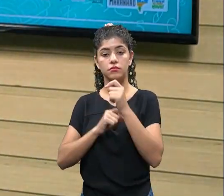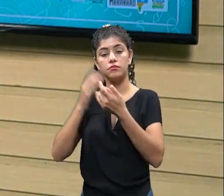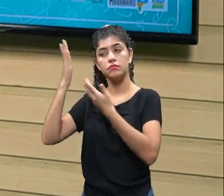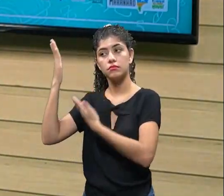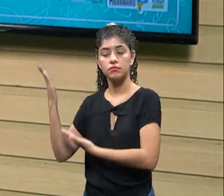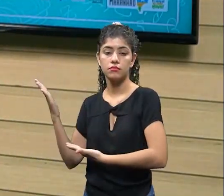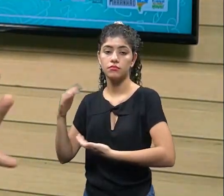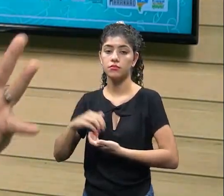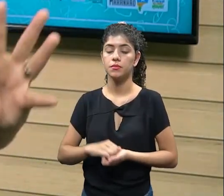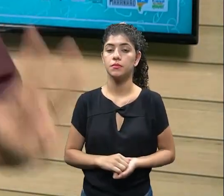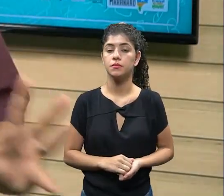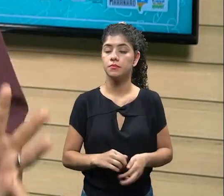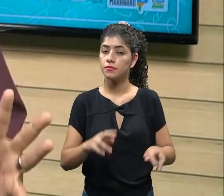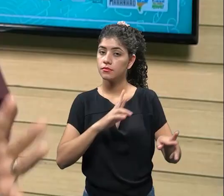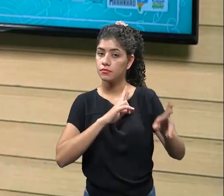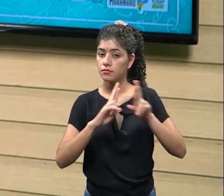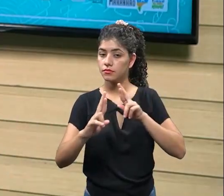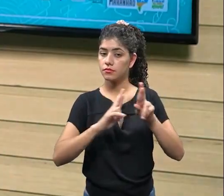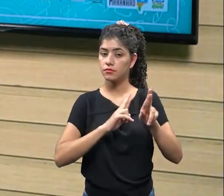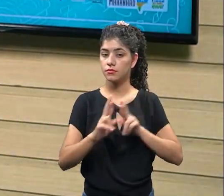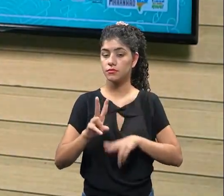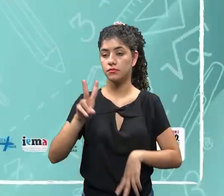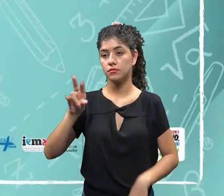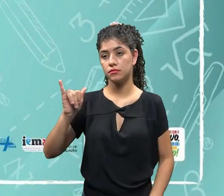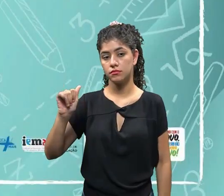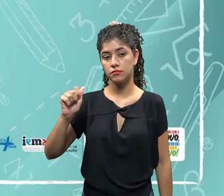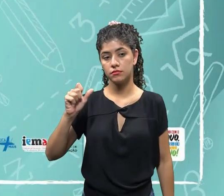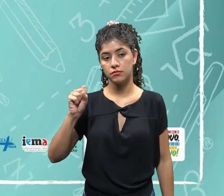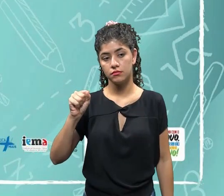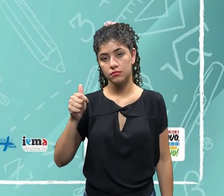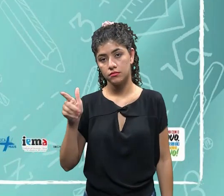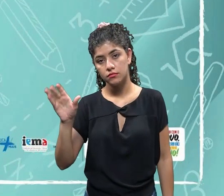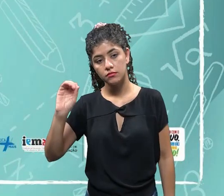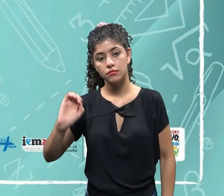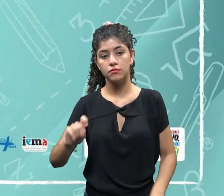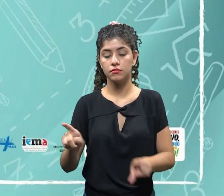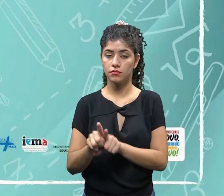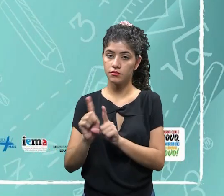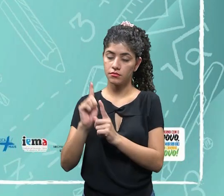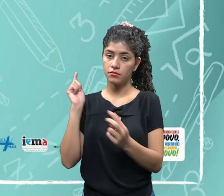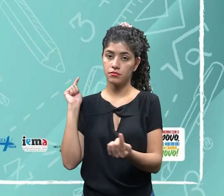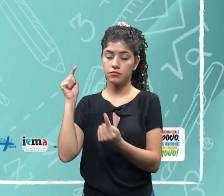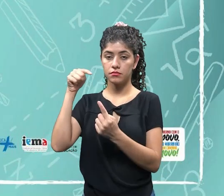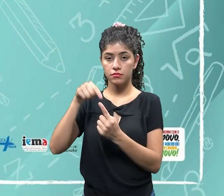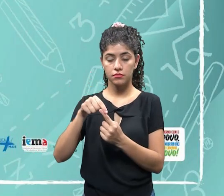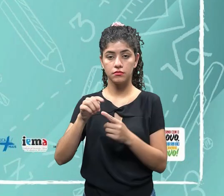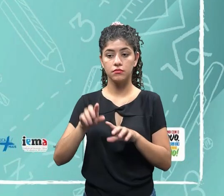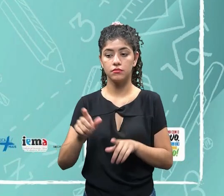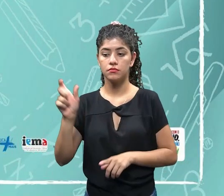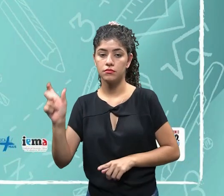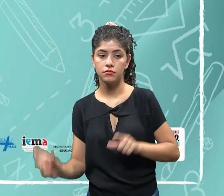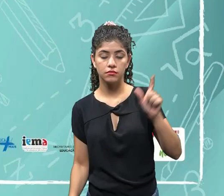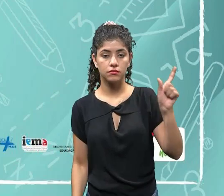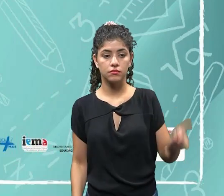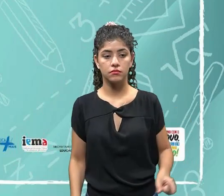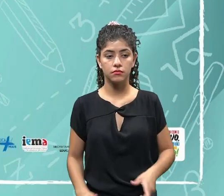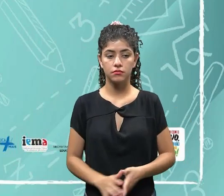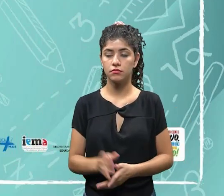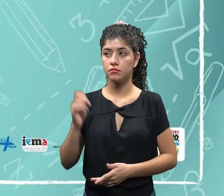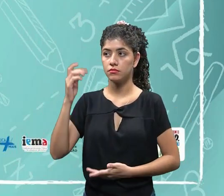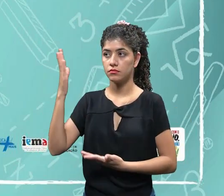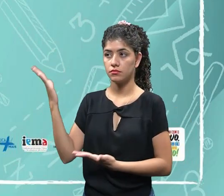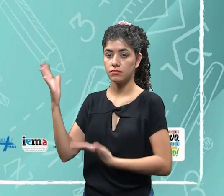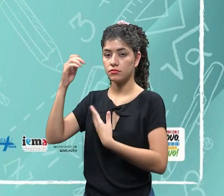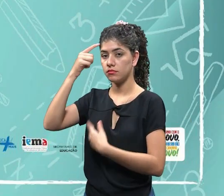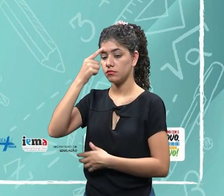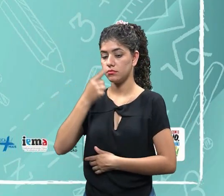exatamente focar essa relação entre visão e objetivo. Dentro do slide, preste atenção,